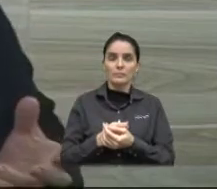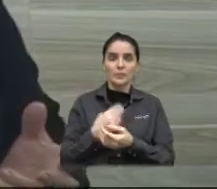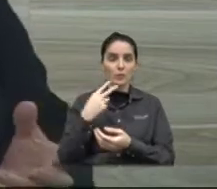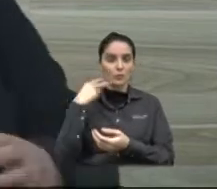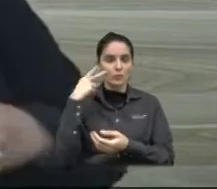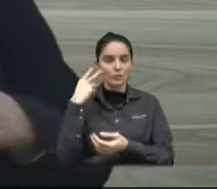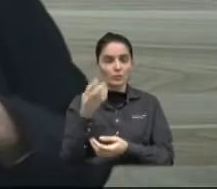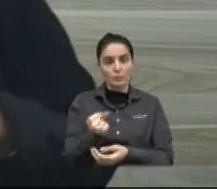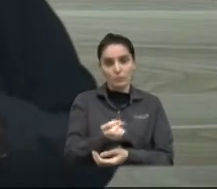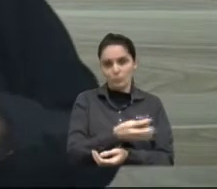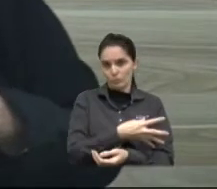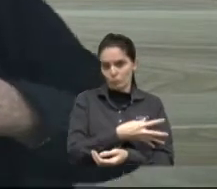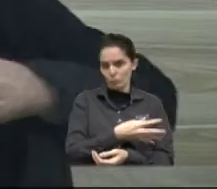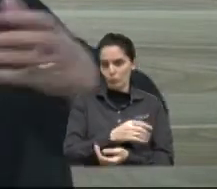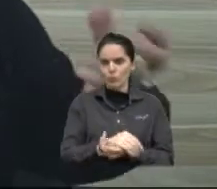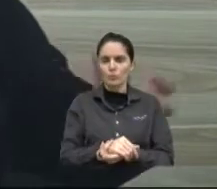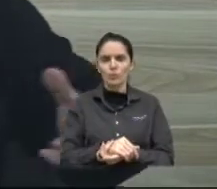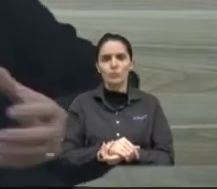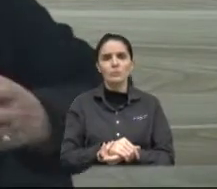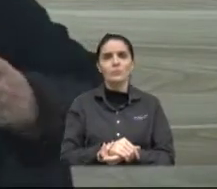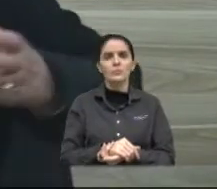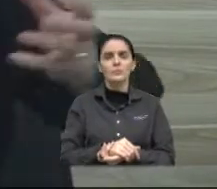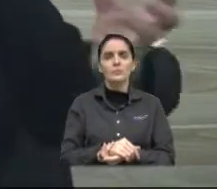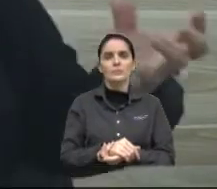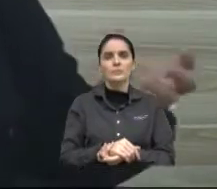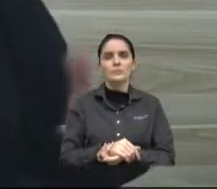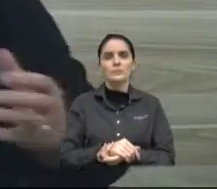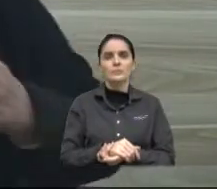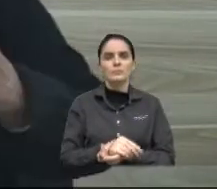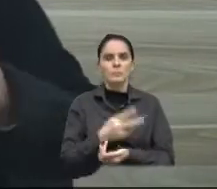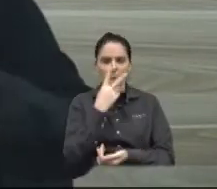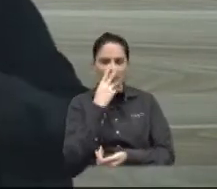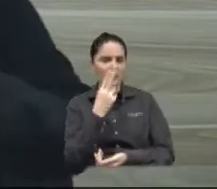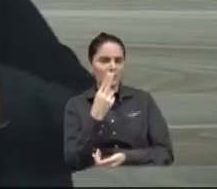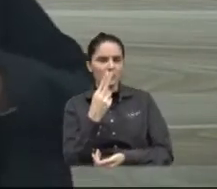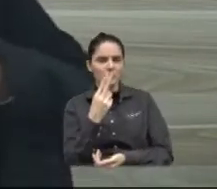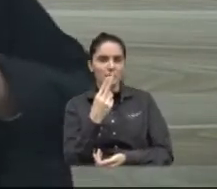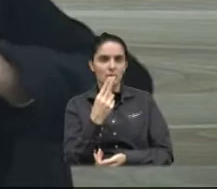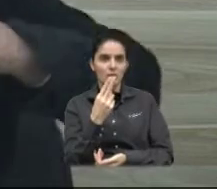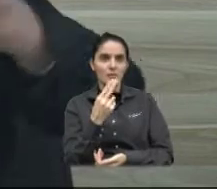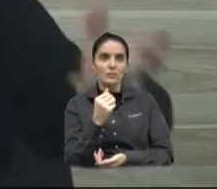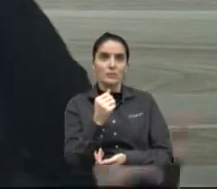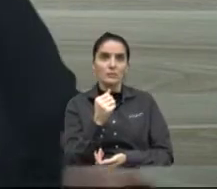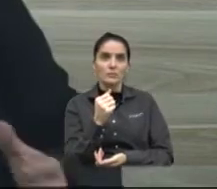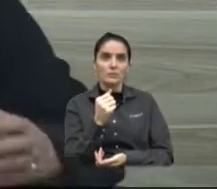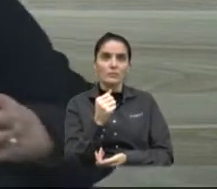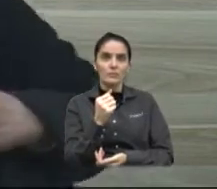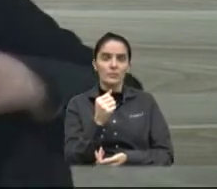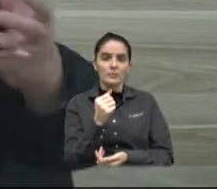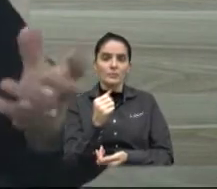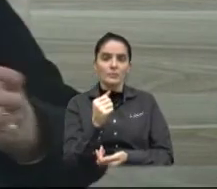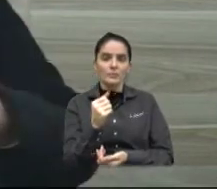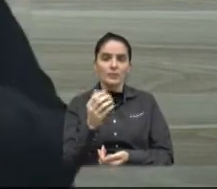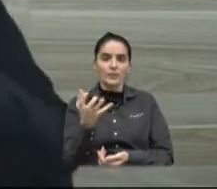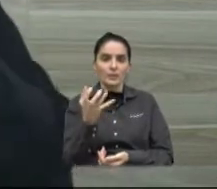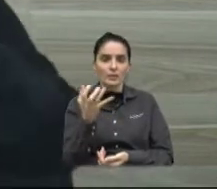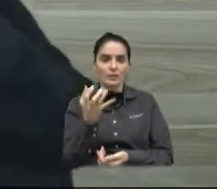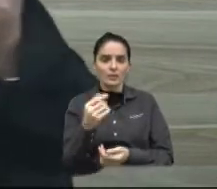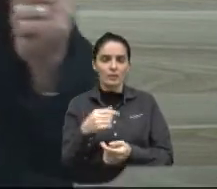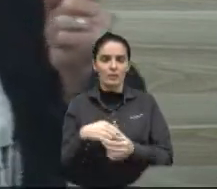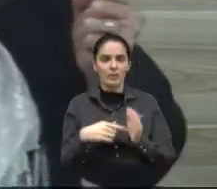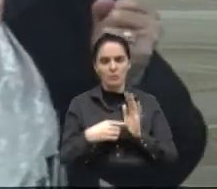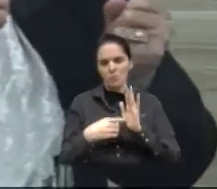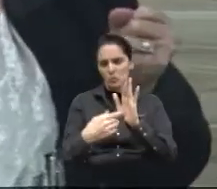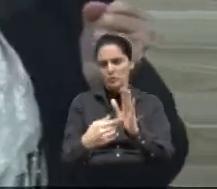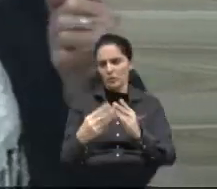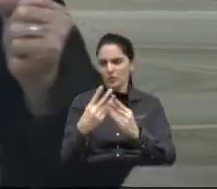novos é que estava tendo nela tudo que é novo vereador sequer aparecer quer trazer para cá a trazia para casa e aí a gente